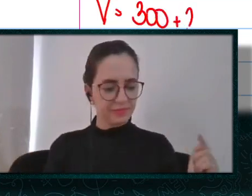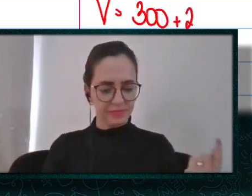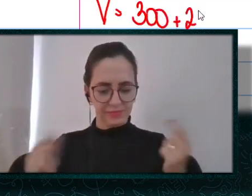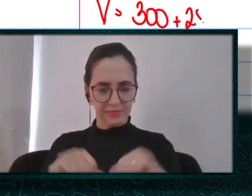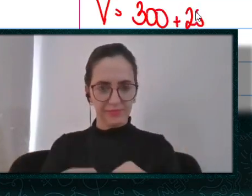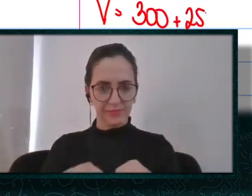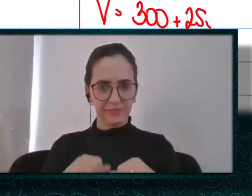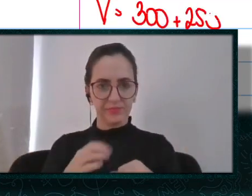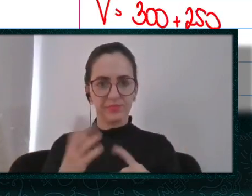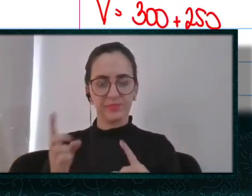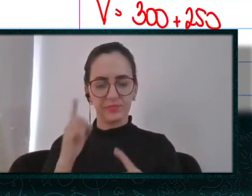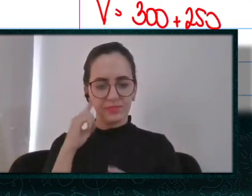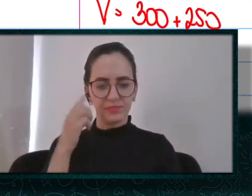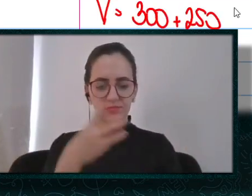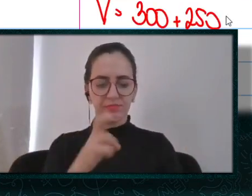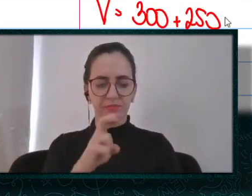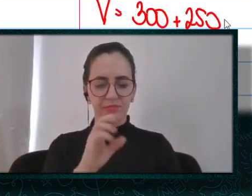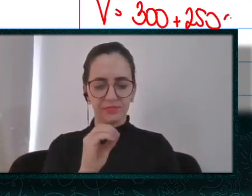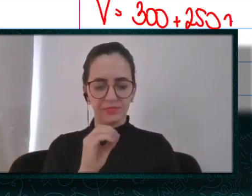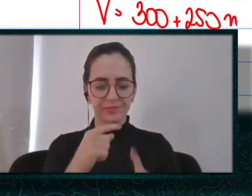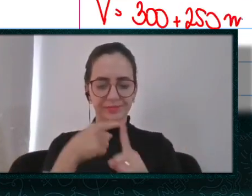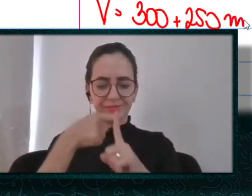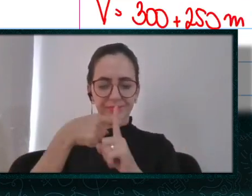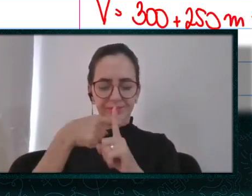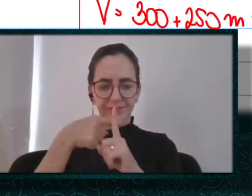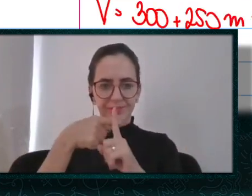300 mais 250 ml,